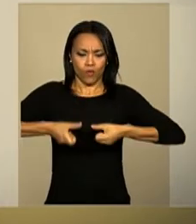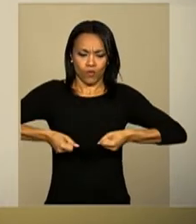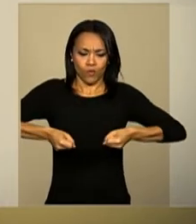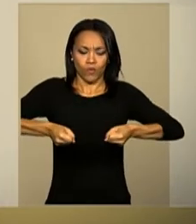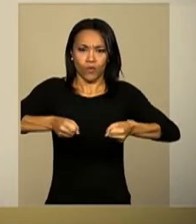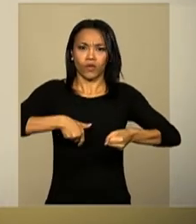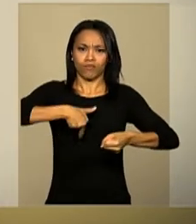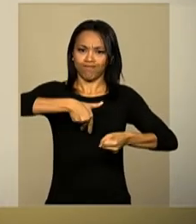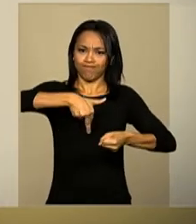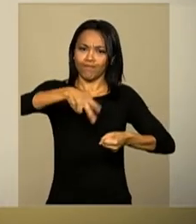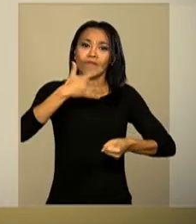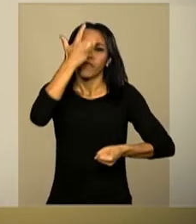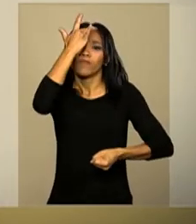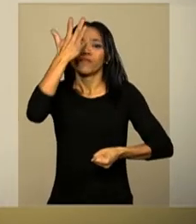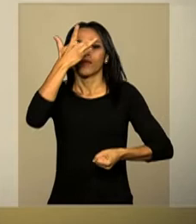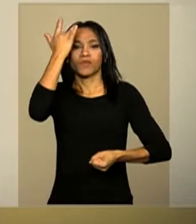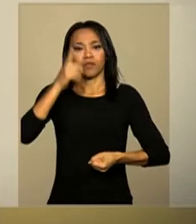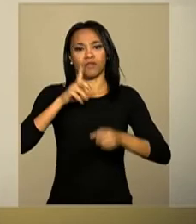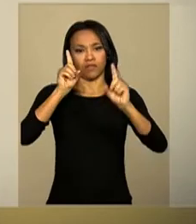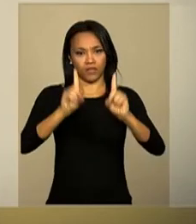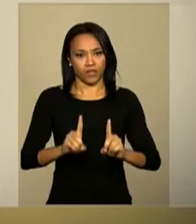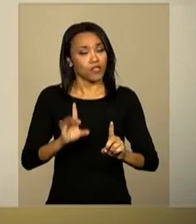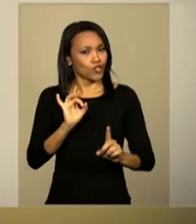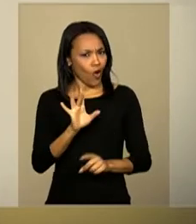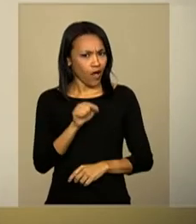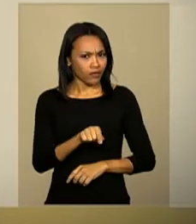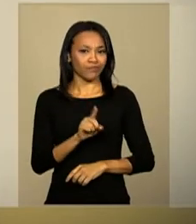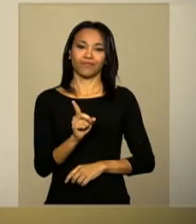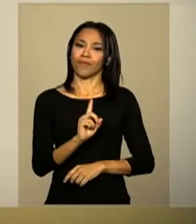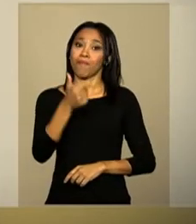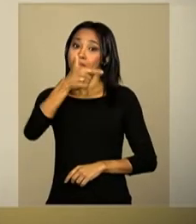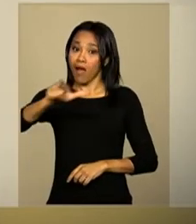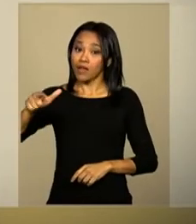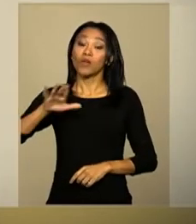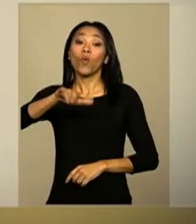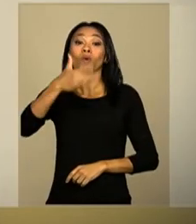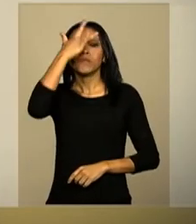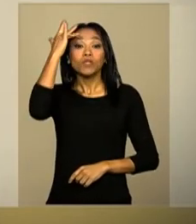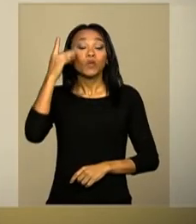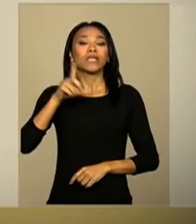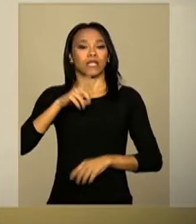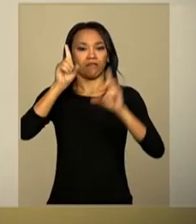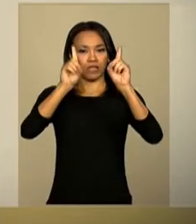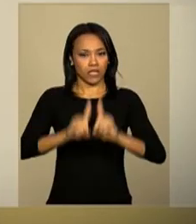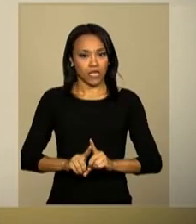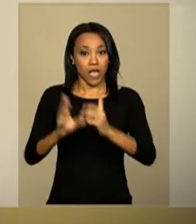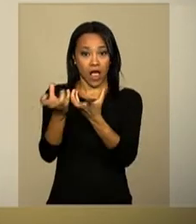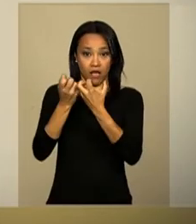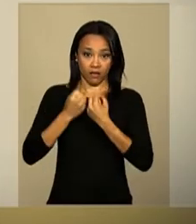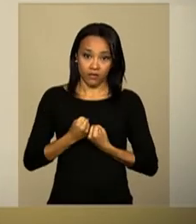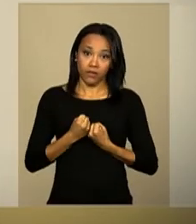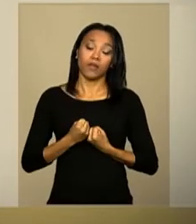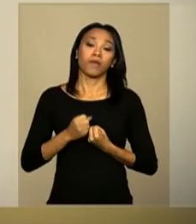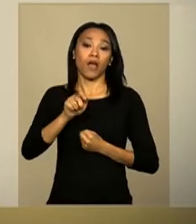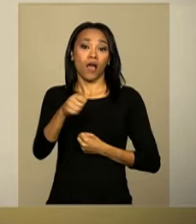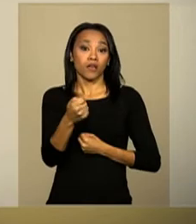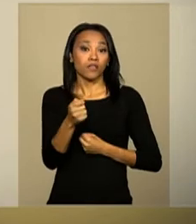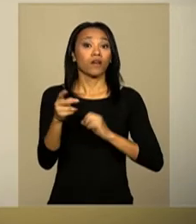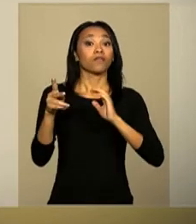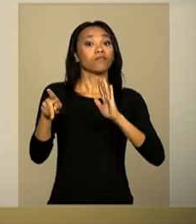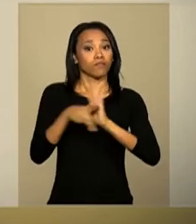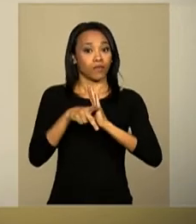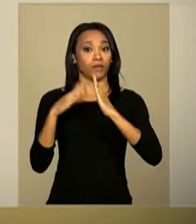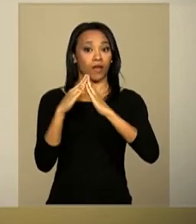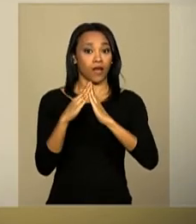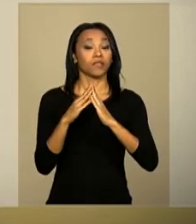facilitem a locomoção das pessoas mas não é só isso quando a pessoa com deficiência recebe a chave